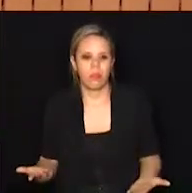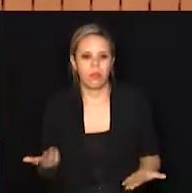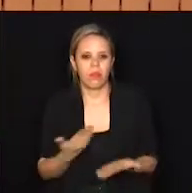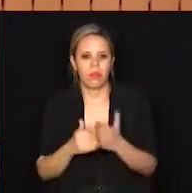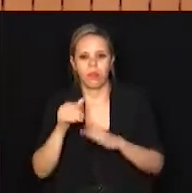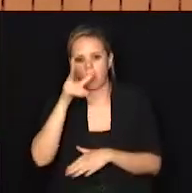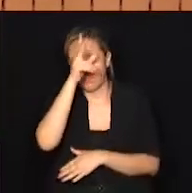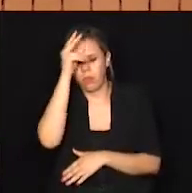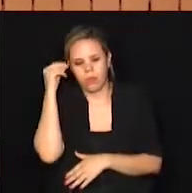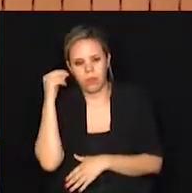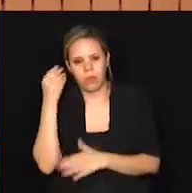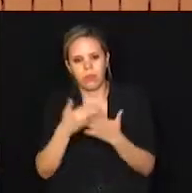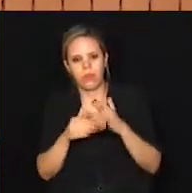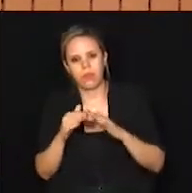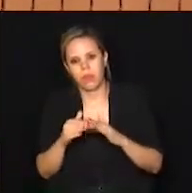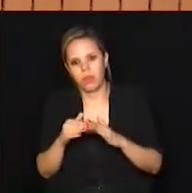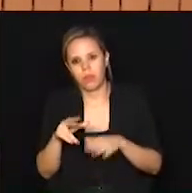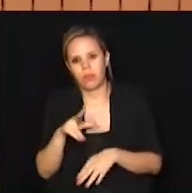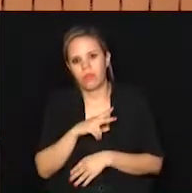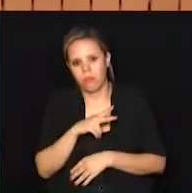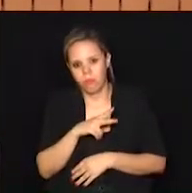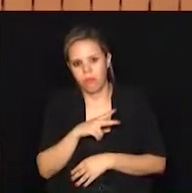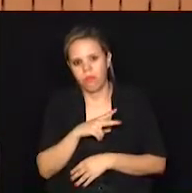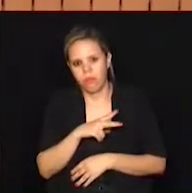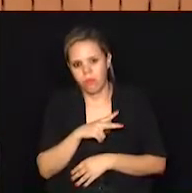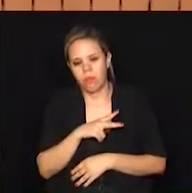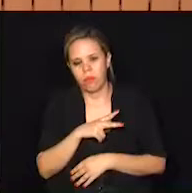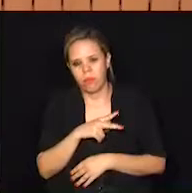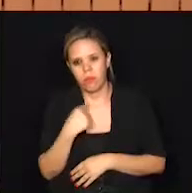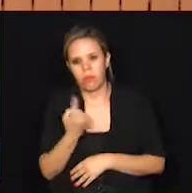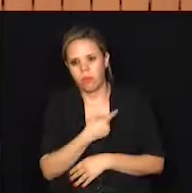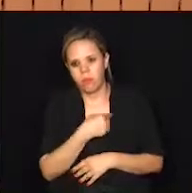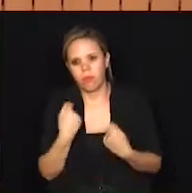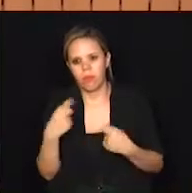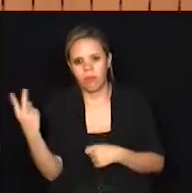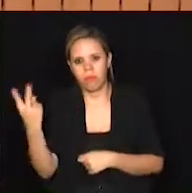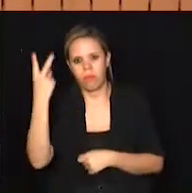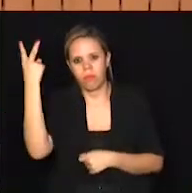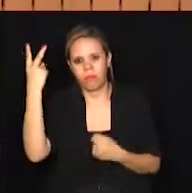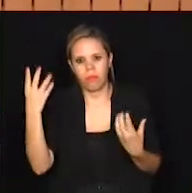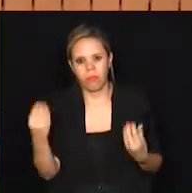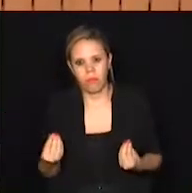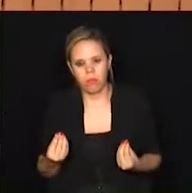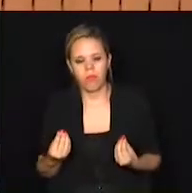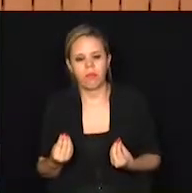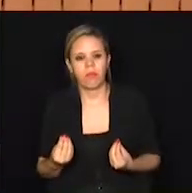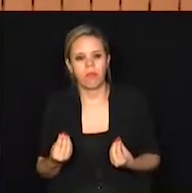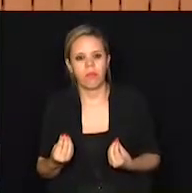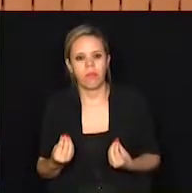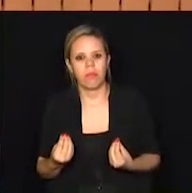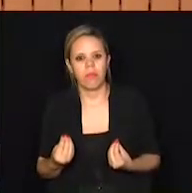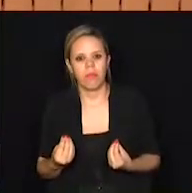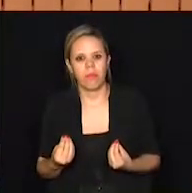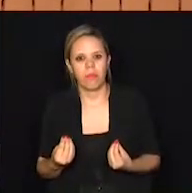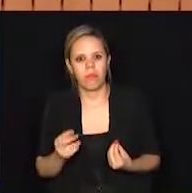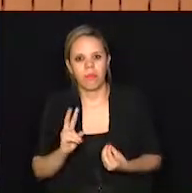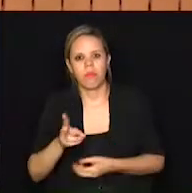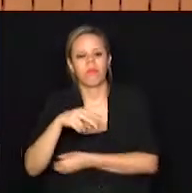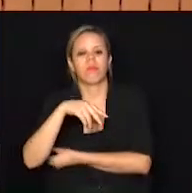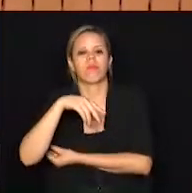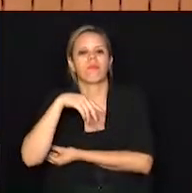para desenvolver atividades para as nossas crianças, para garantir, de alguma forma, que as nossas crianças estejam estudando, mesmo